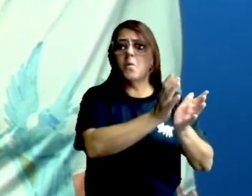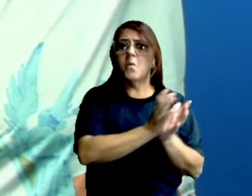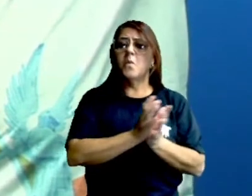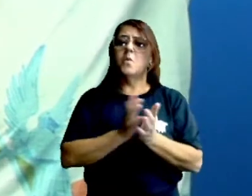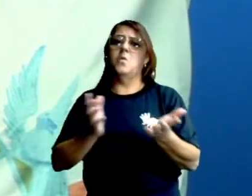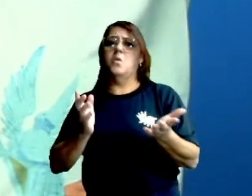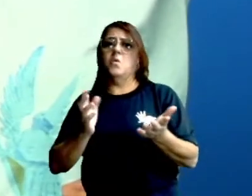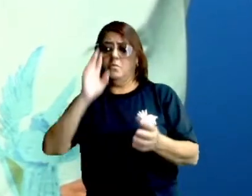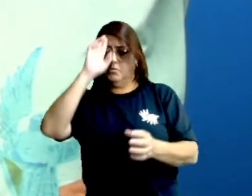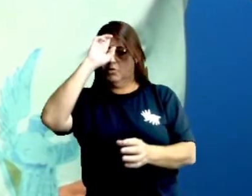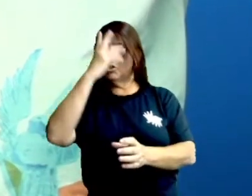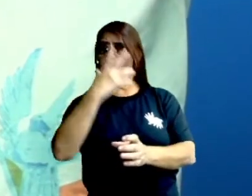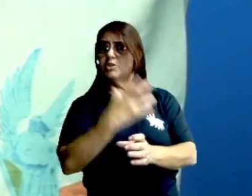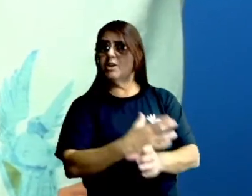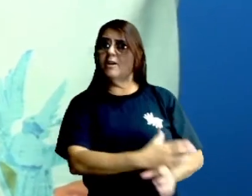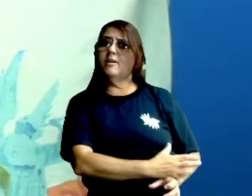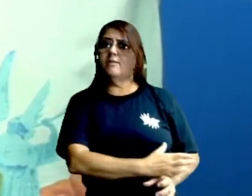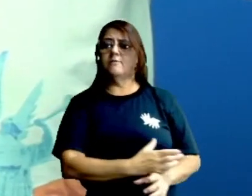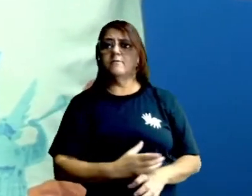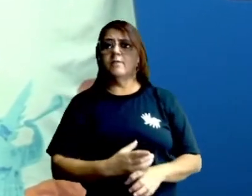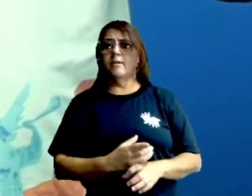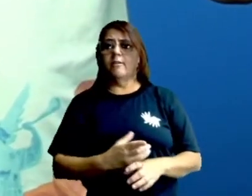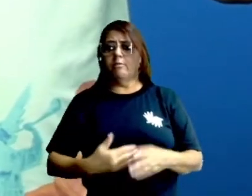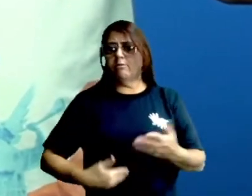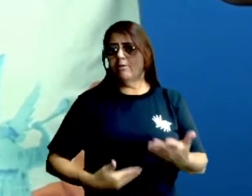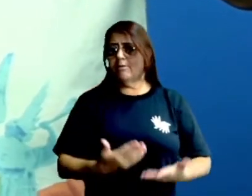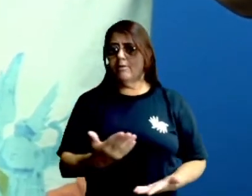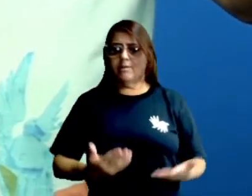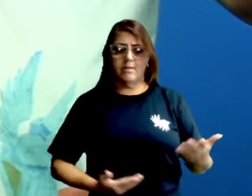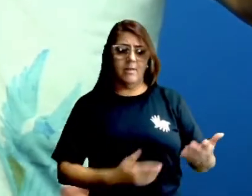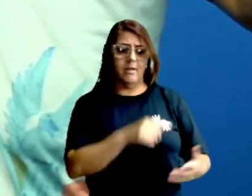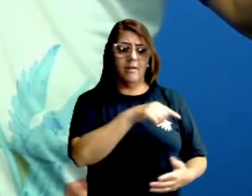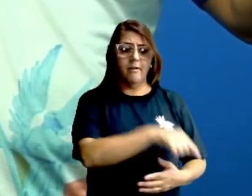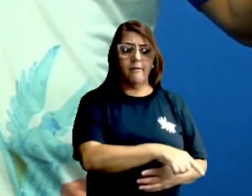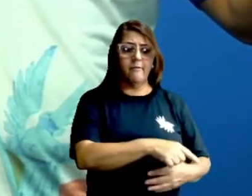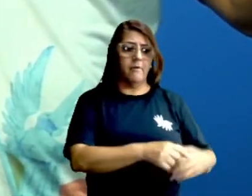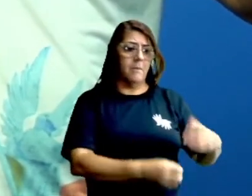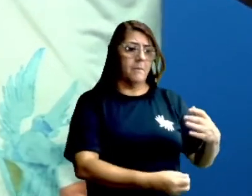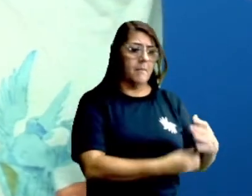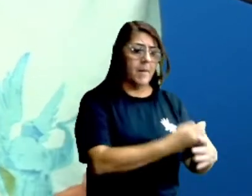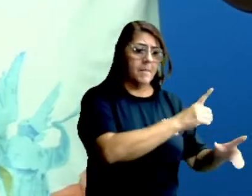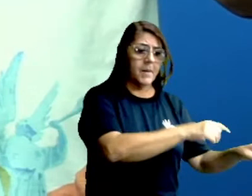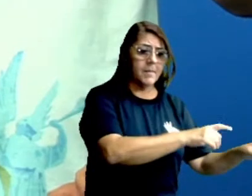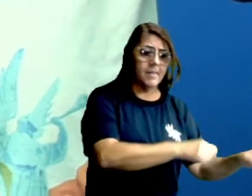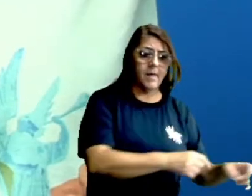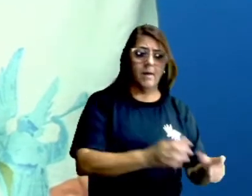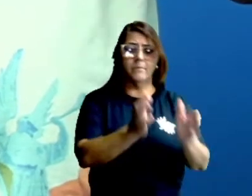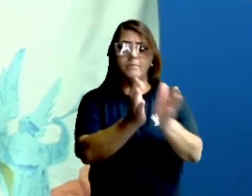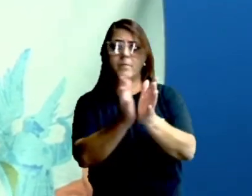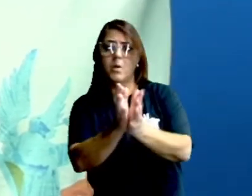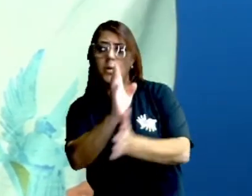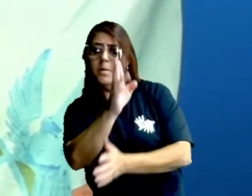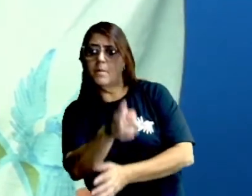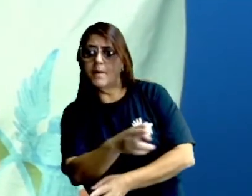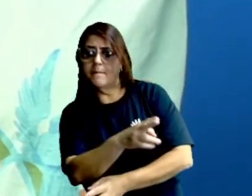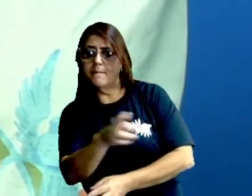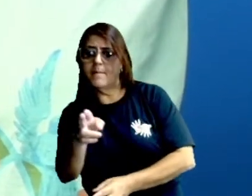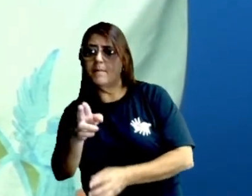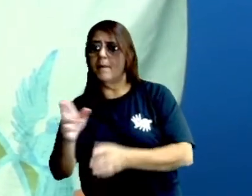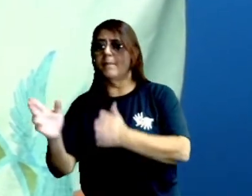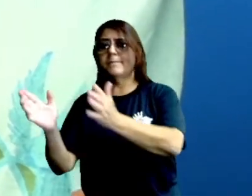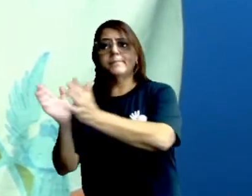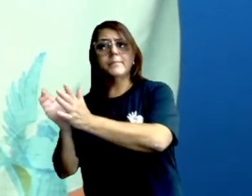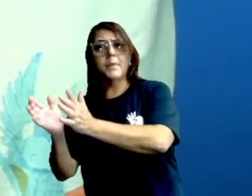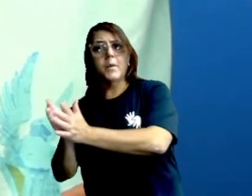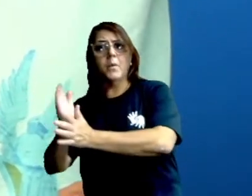que são chefes, outros grupos que servem para a agricultura, outros grupos que são sacerdotes, né? Outros grupos que servem